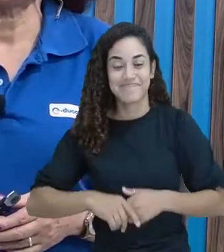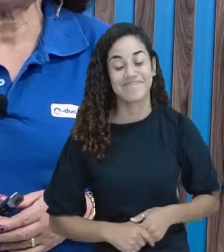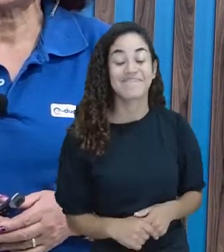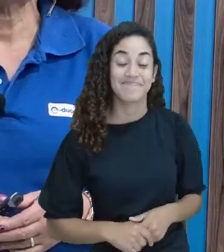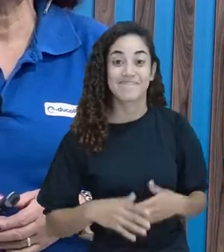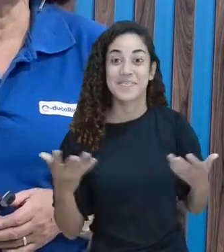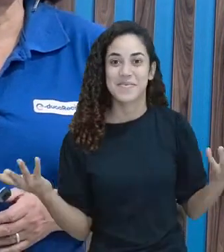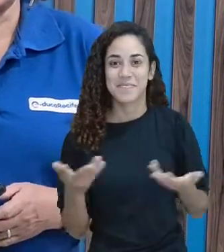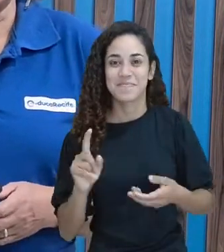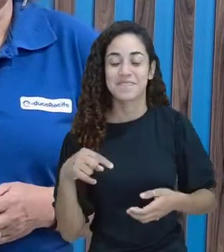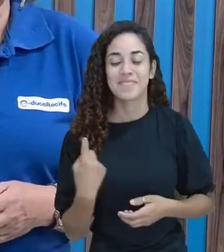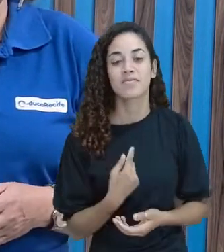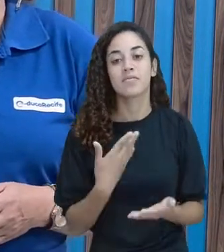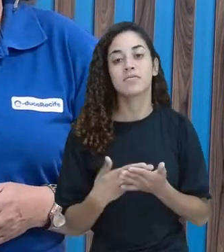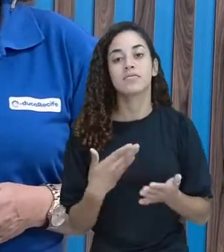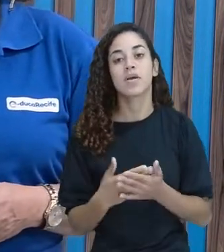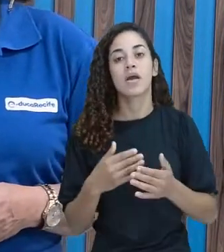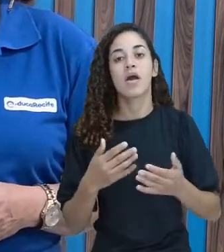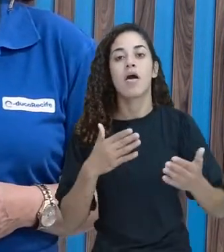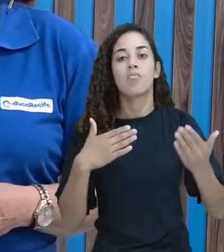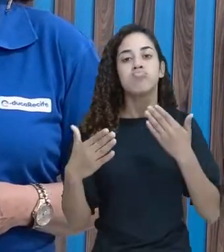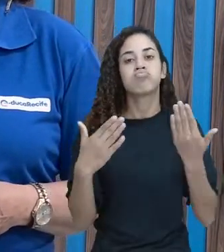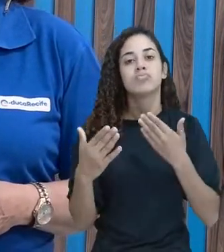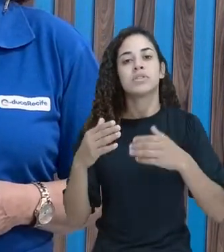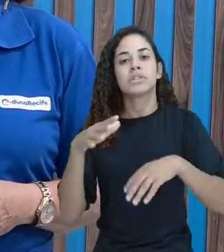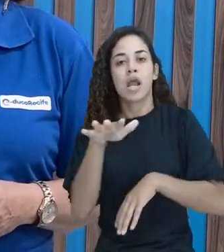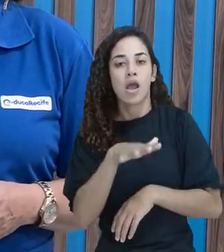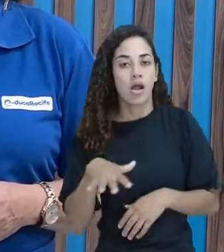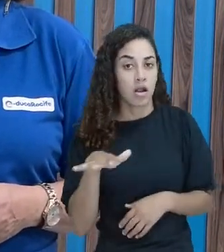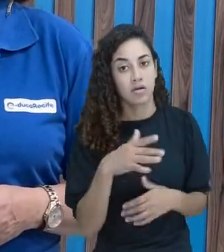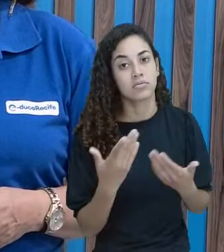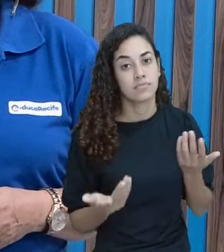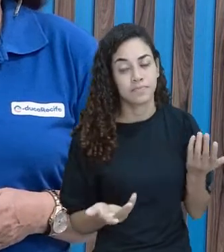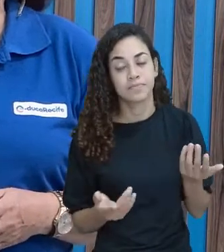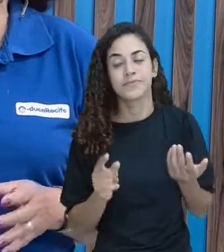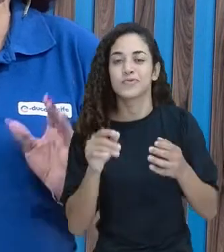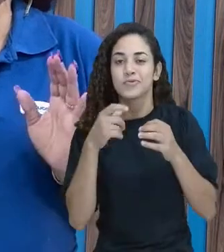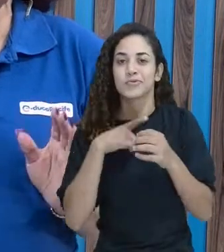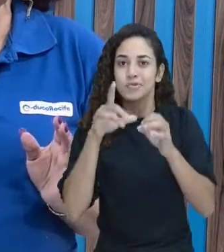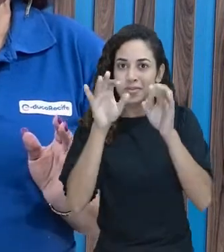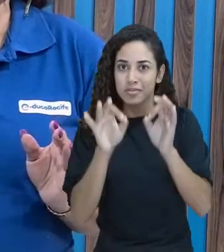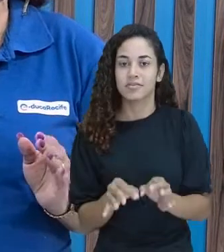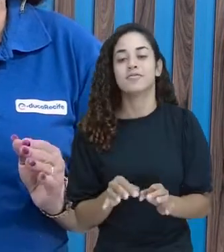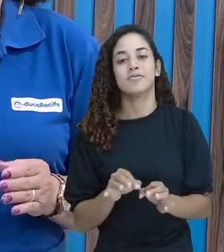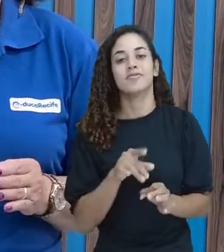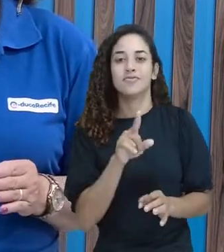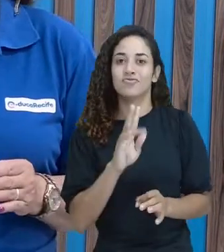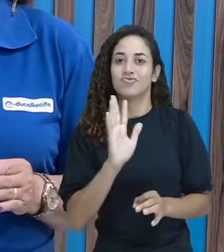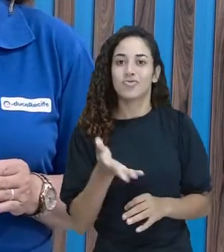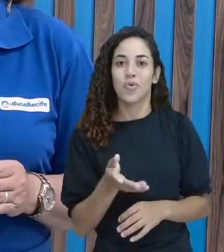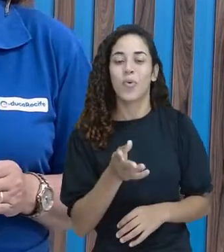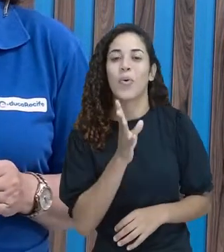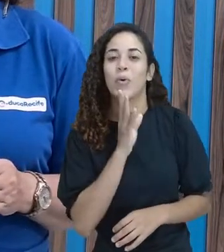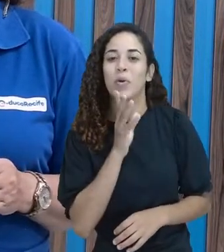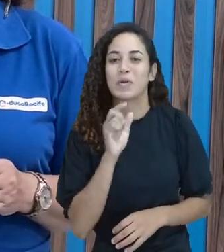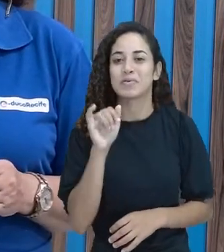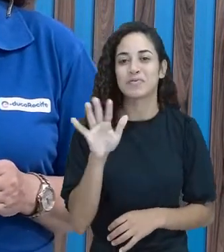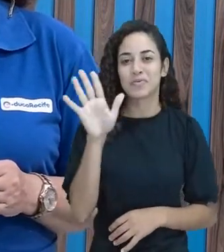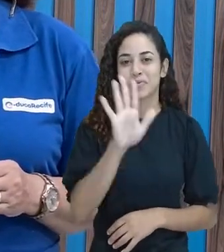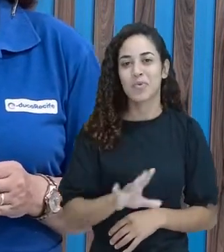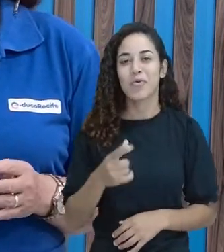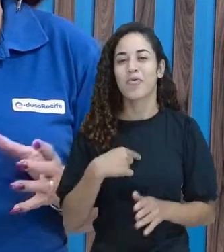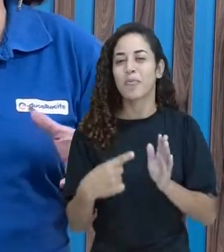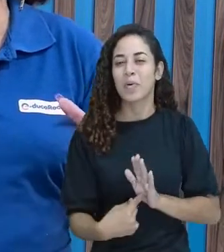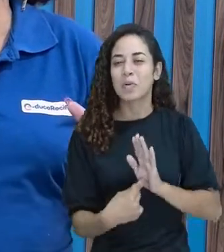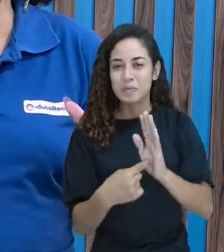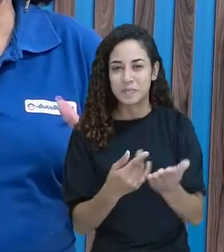vamos ver comparação de áreas, né? Então, com certeza, vocês já conhecem essas figuras que eu vou mostrar, tá